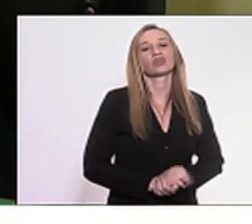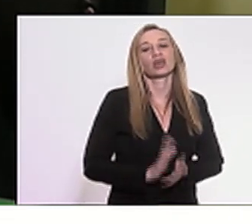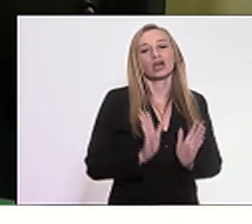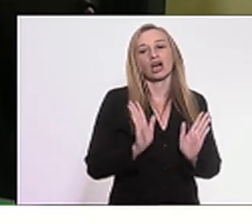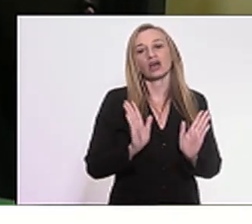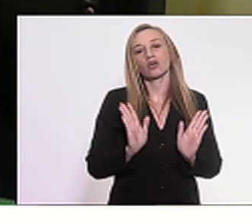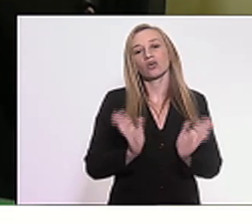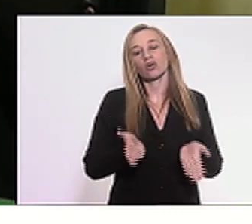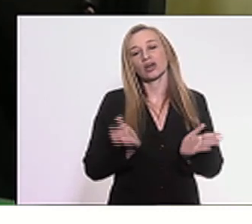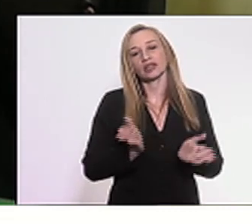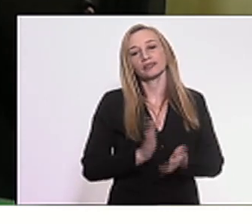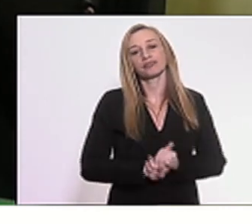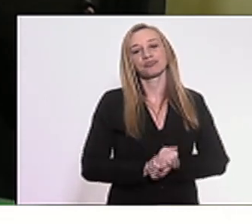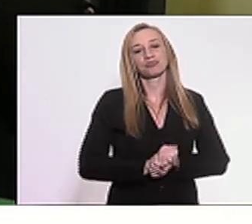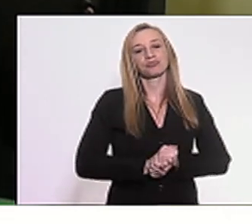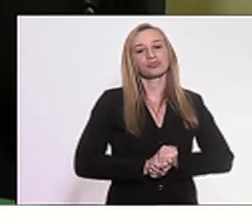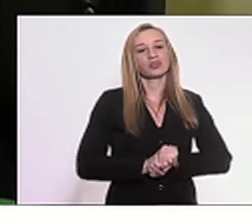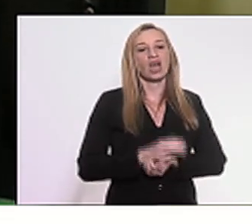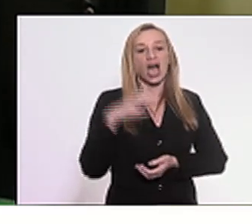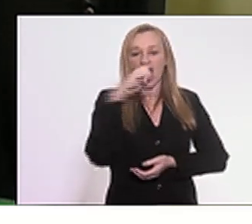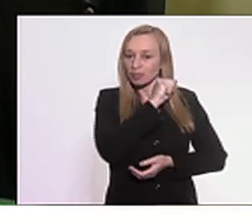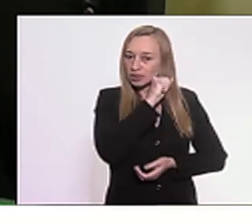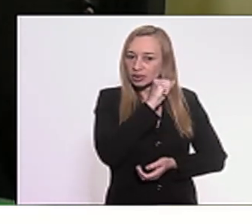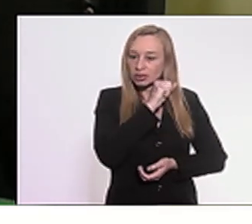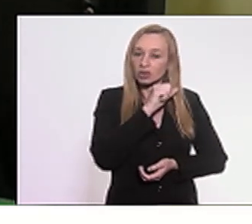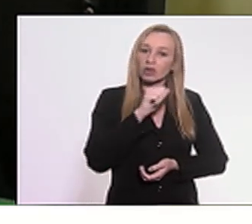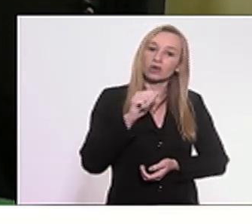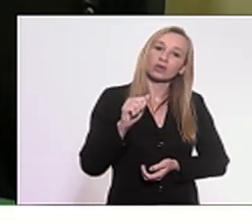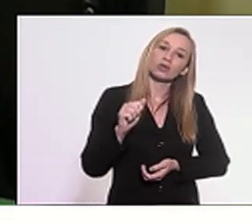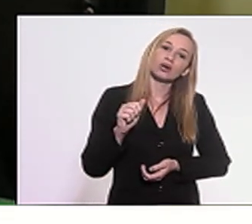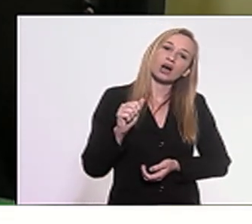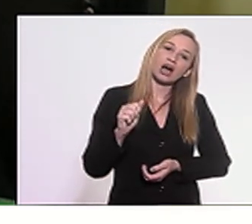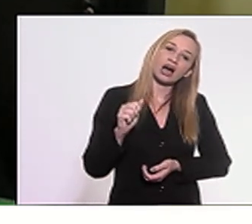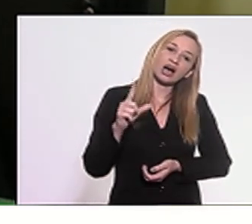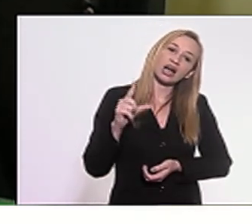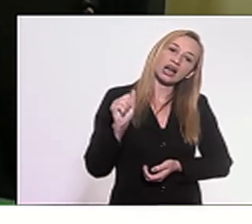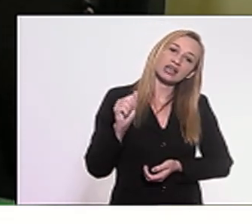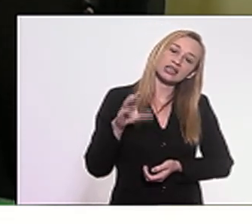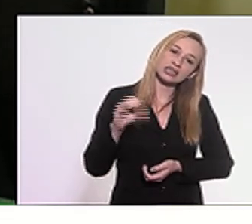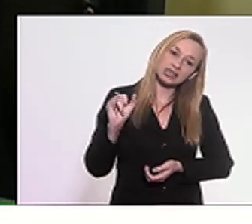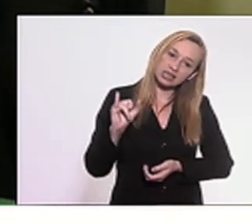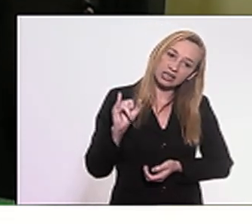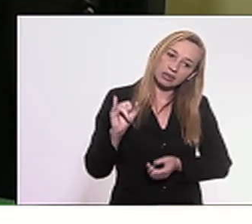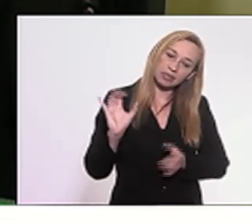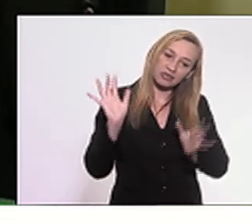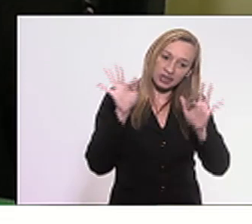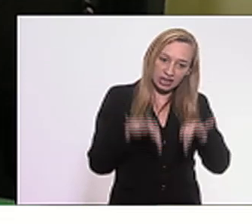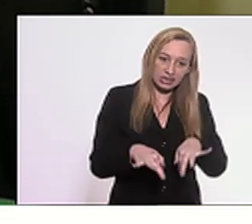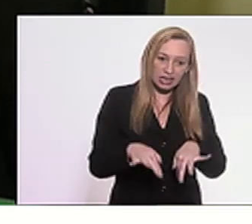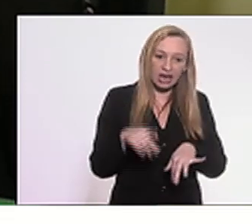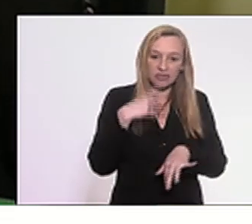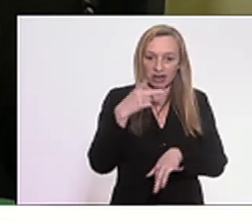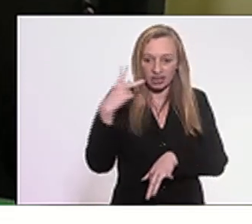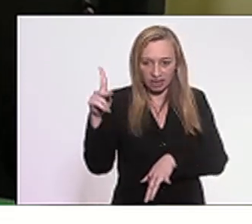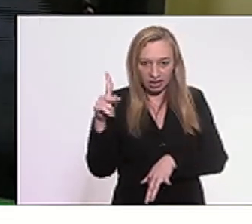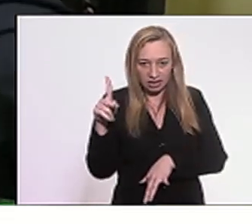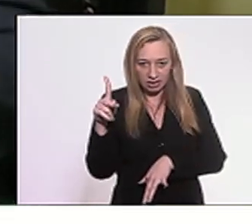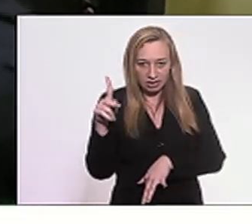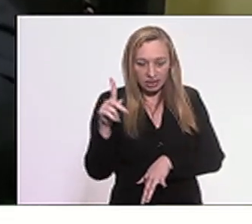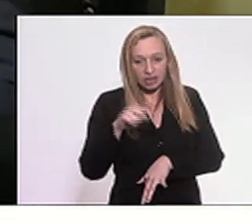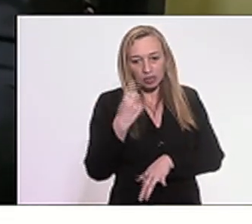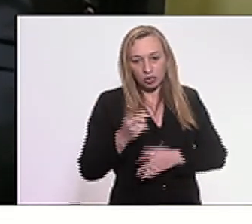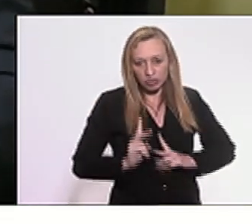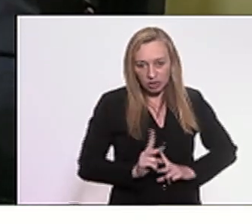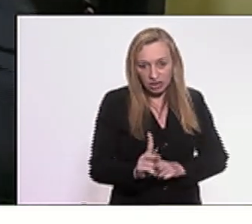palavra agora rapidamente para o Wallace, para concluir a fala e a gente dar prosseguimento, porque a